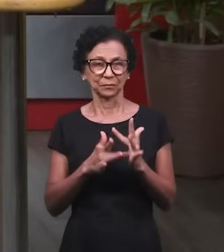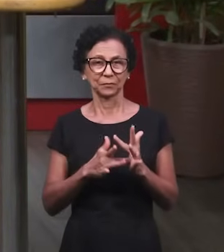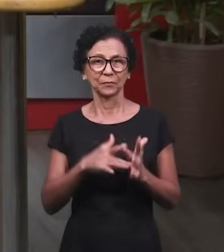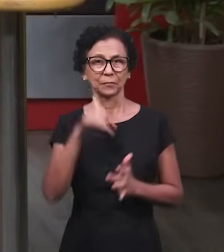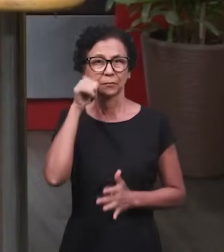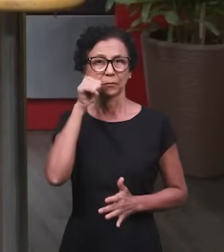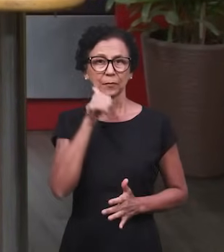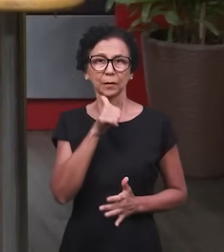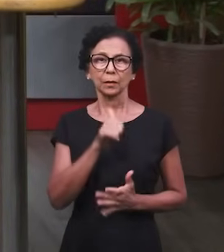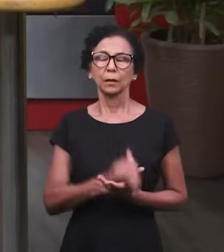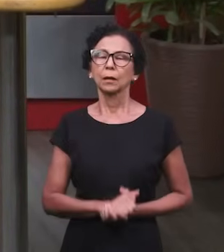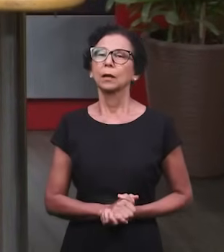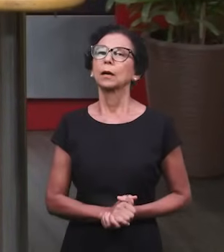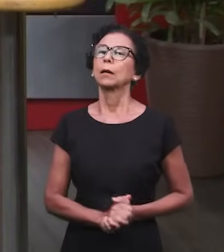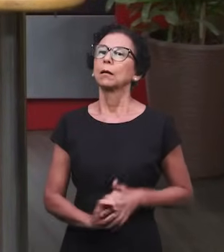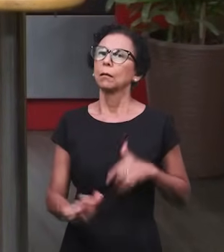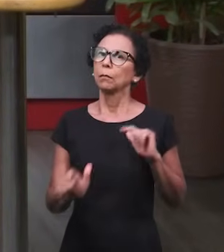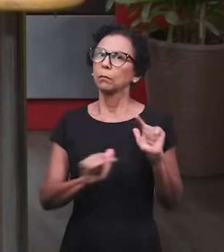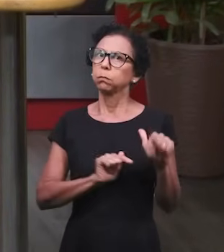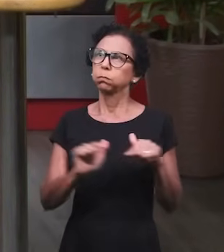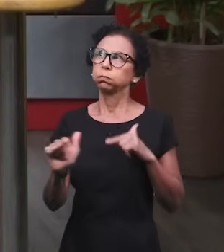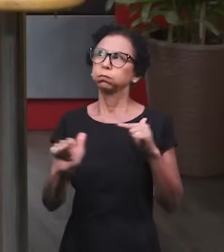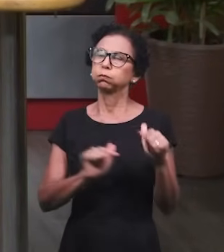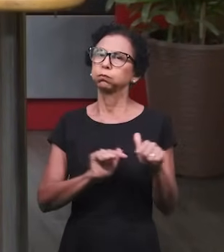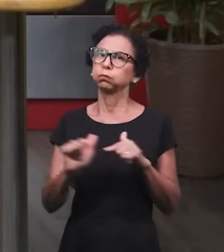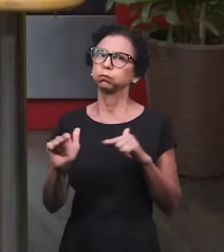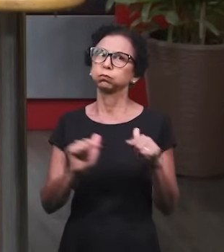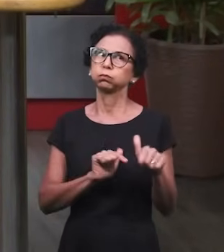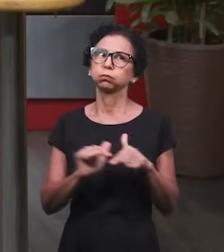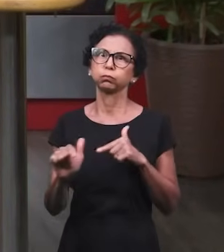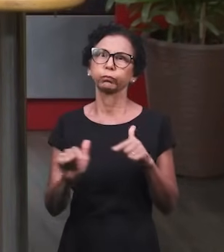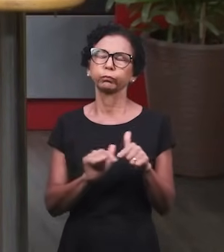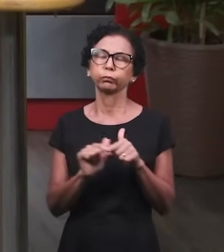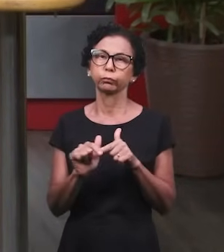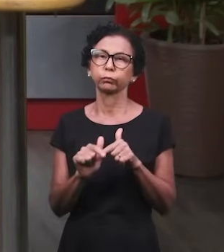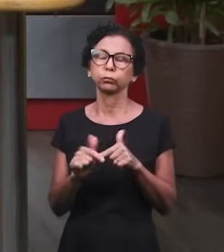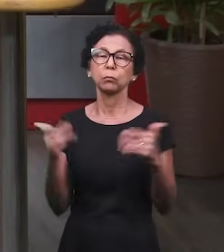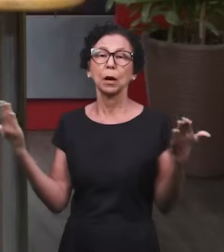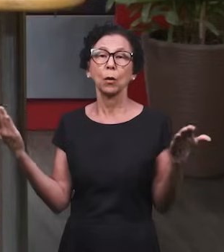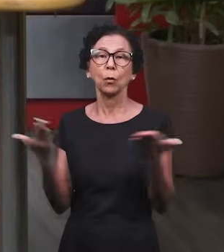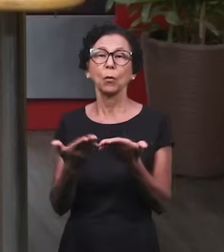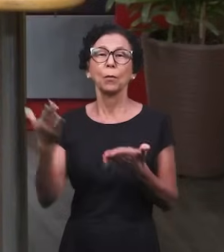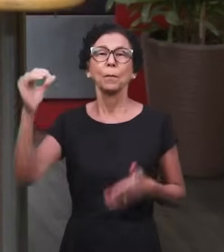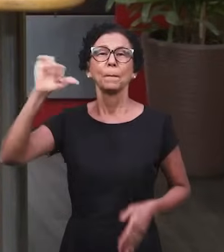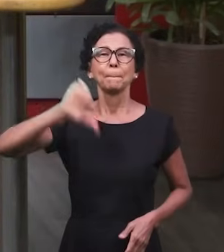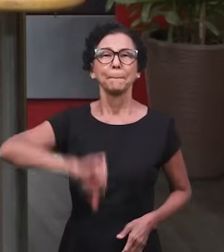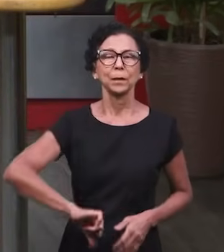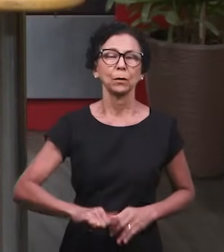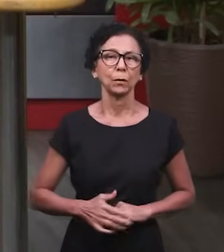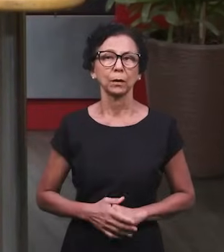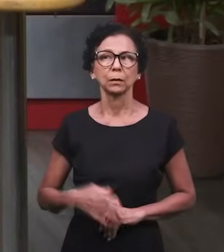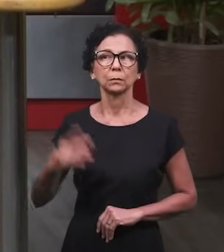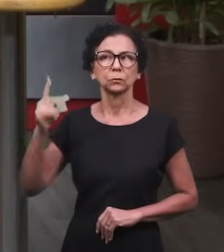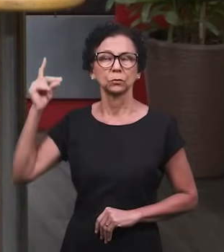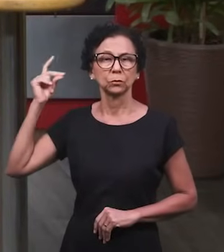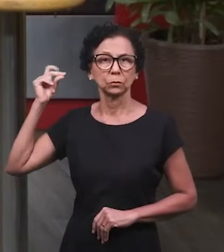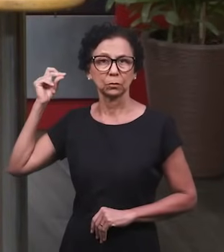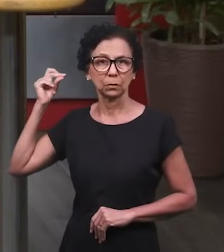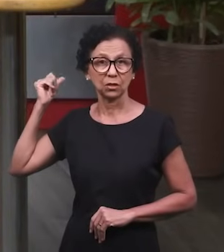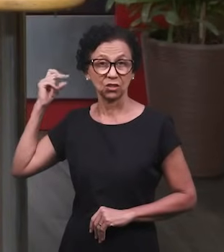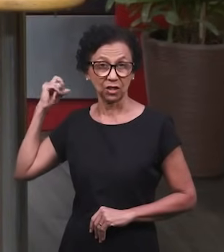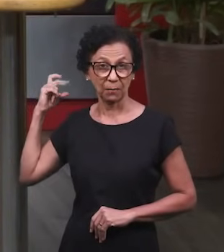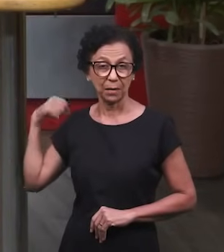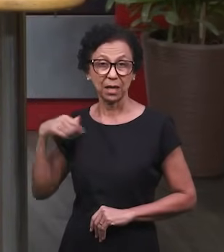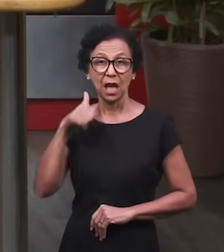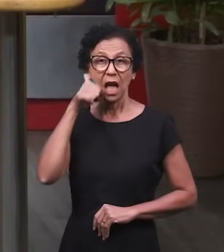mulheres tinham muitas tarefas mas hoje parece que o negócio piorou por exemplo as mulheres elas tinham que ir no poço pegar água porque não